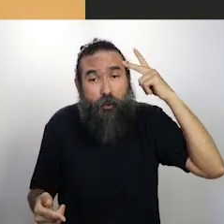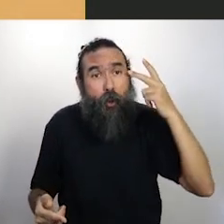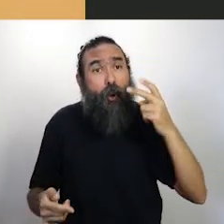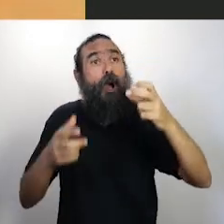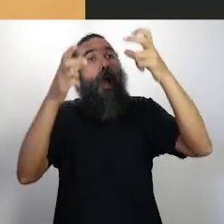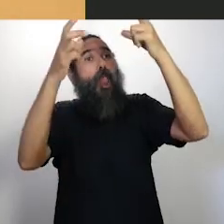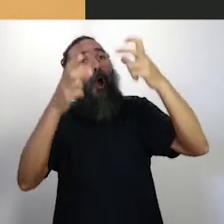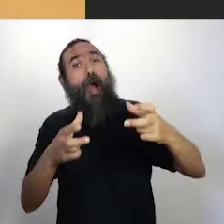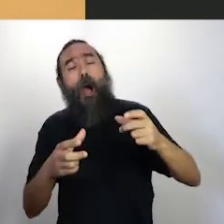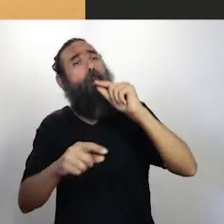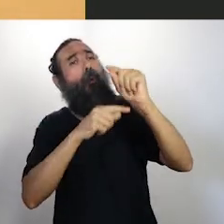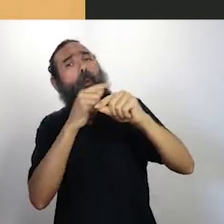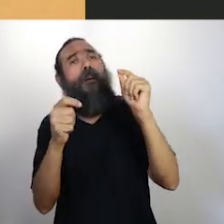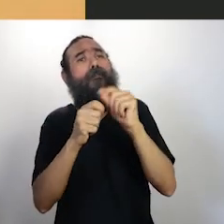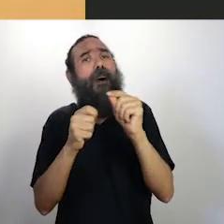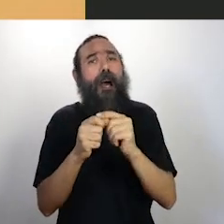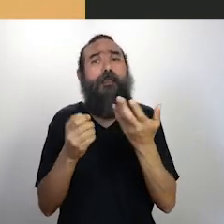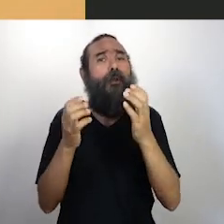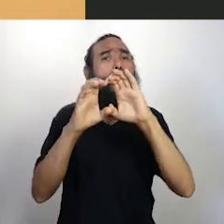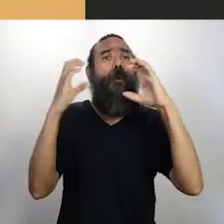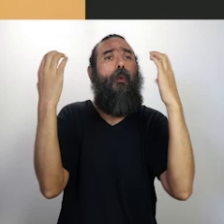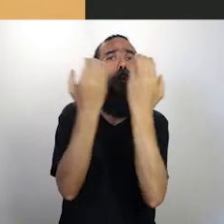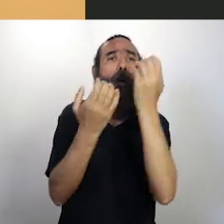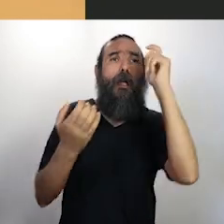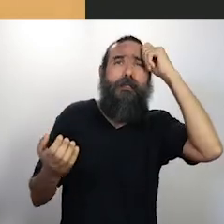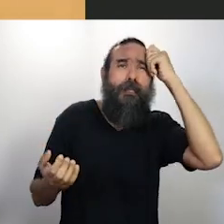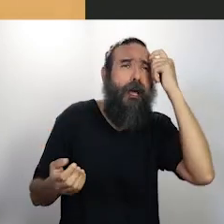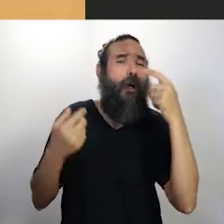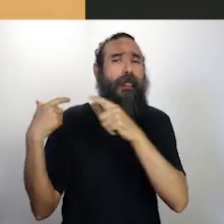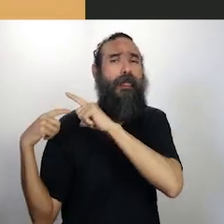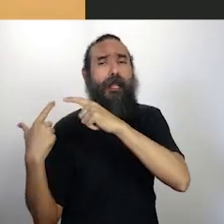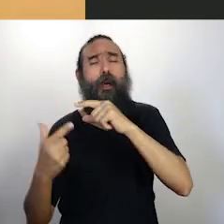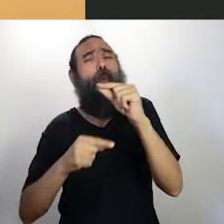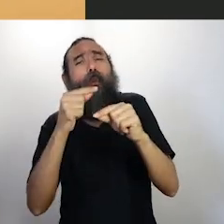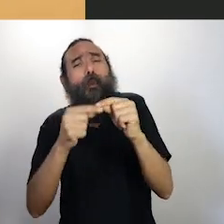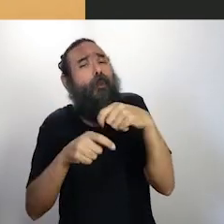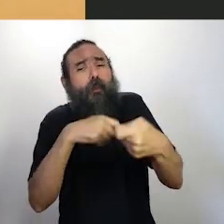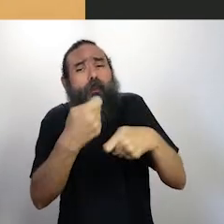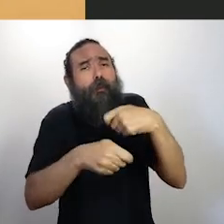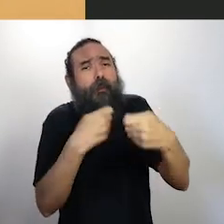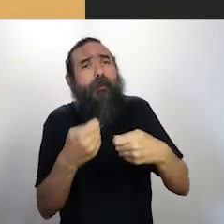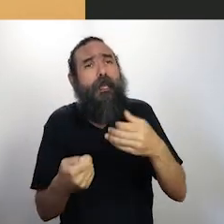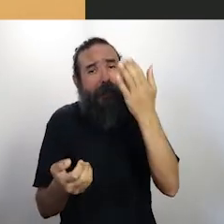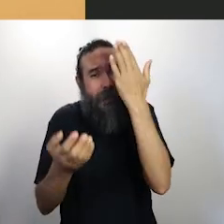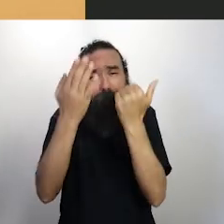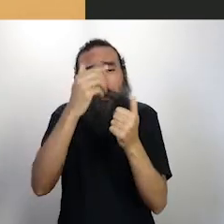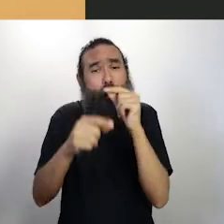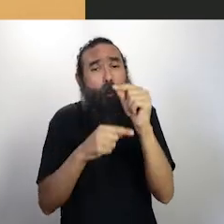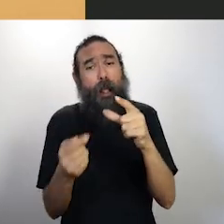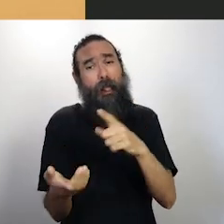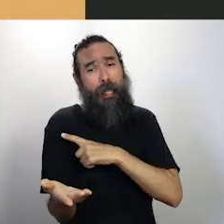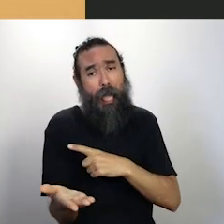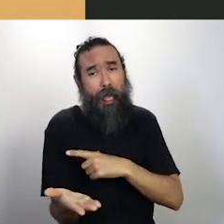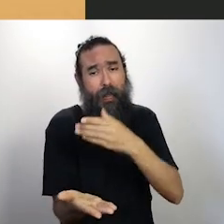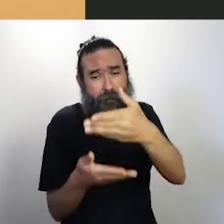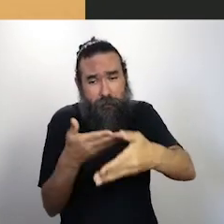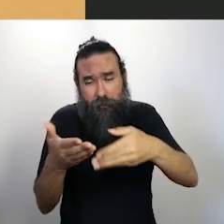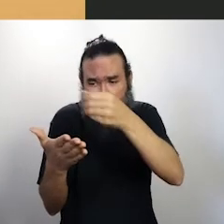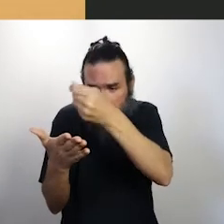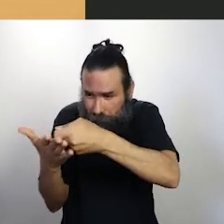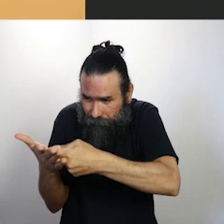cultura tradicional saber as entidades os equipamentos isso é um caráter operacional